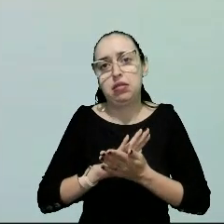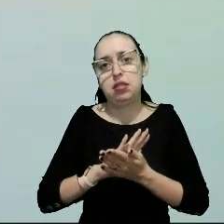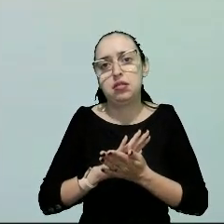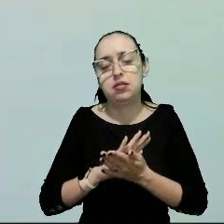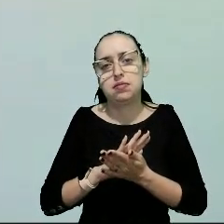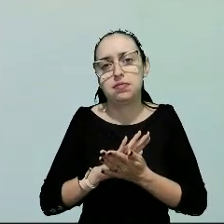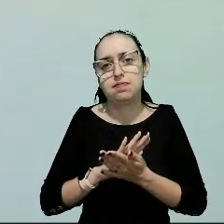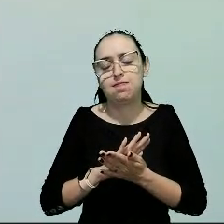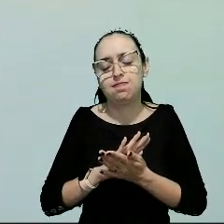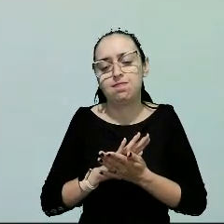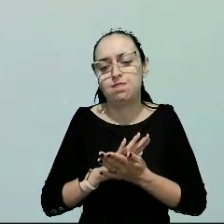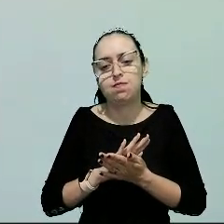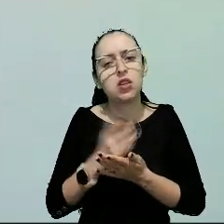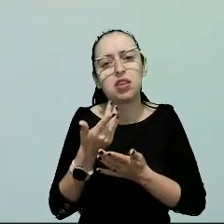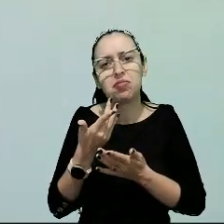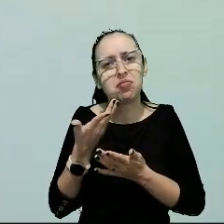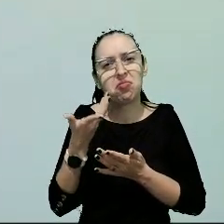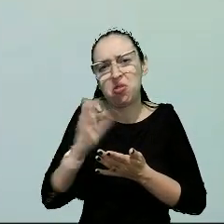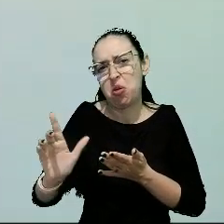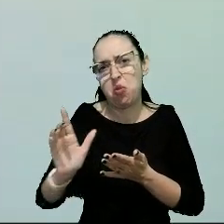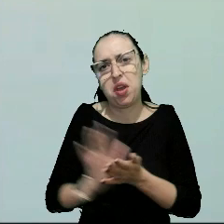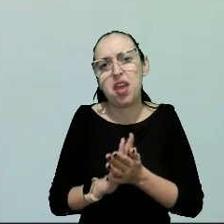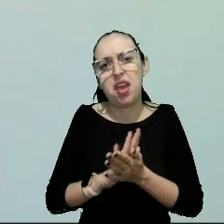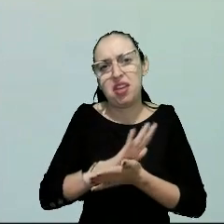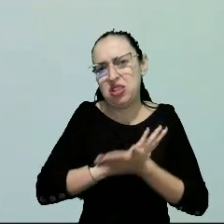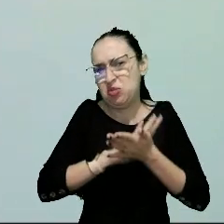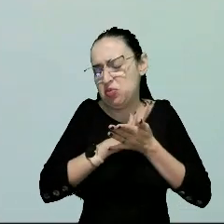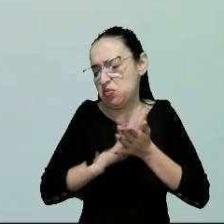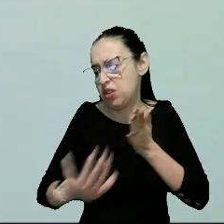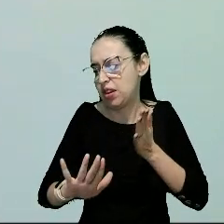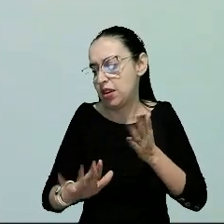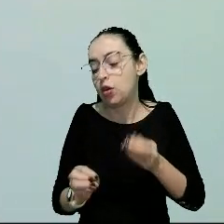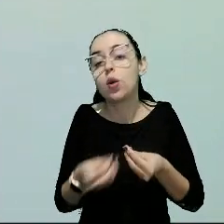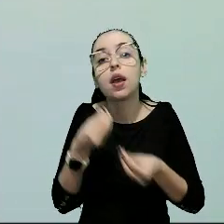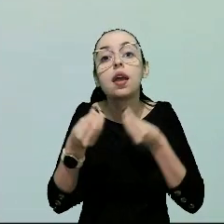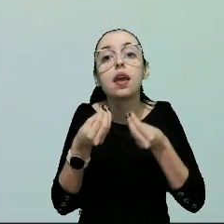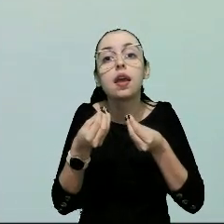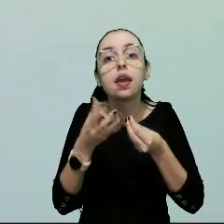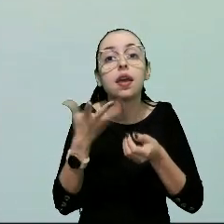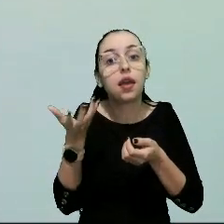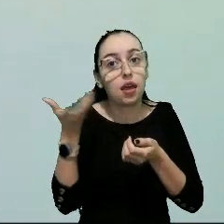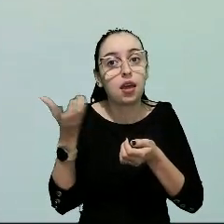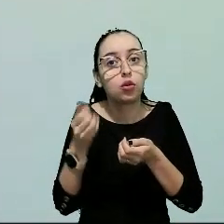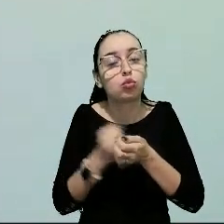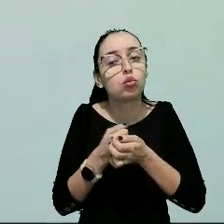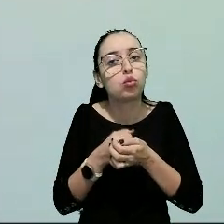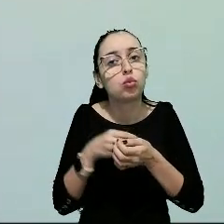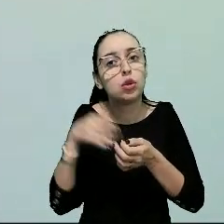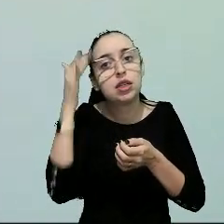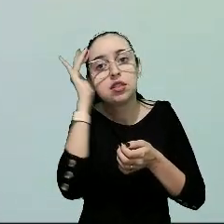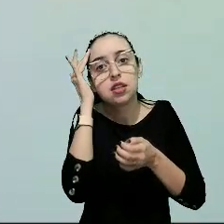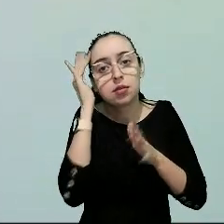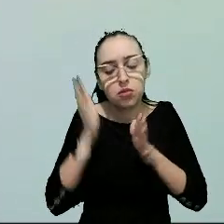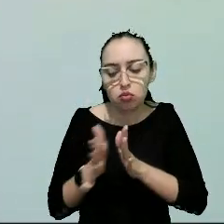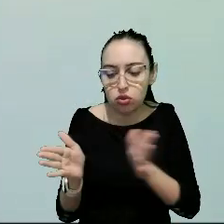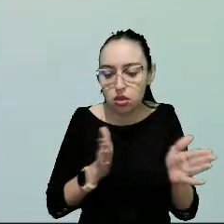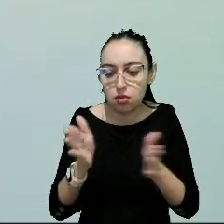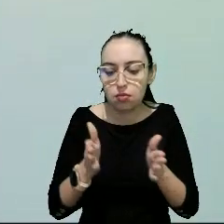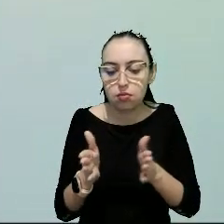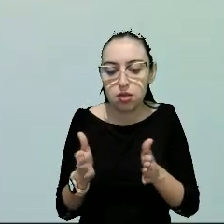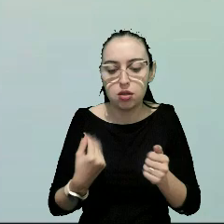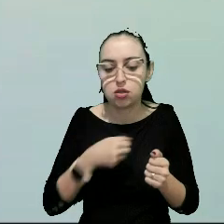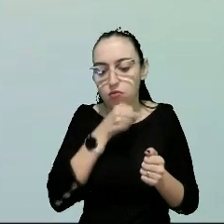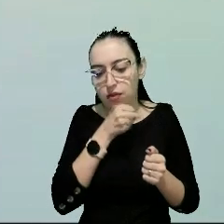nada, assim, eu não é isso, eu não quero estudar miséria, eu quero estudar os caminhos para envelhecer